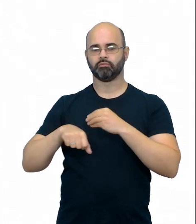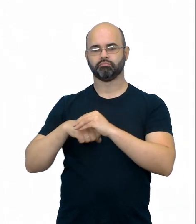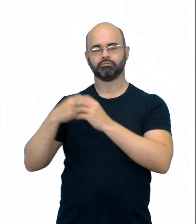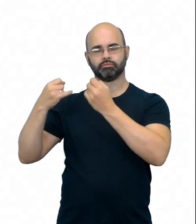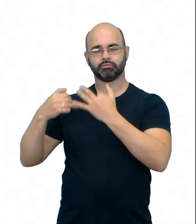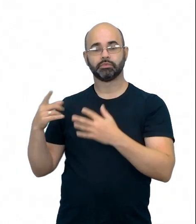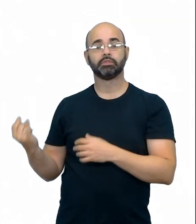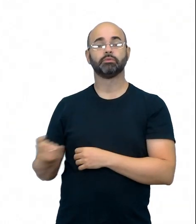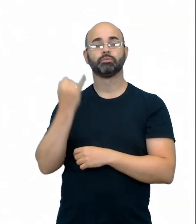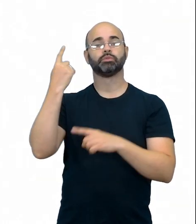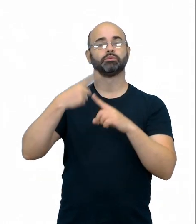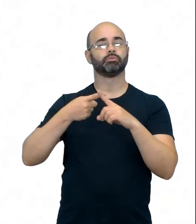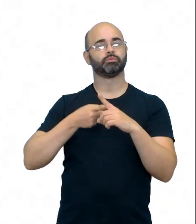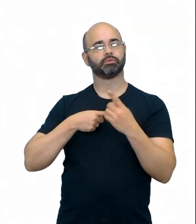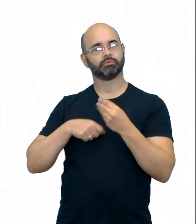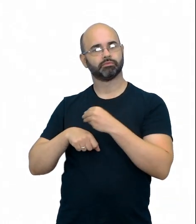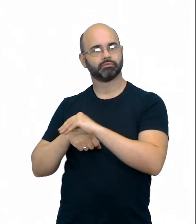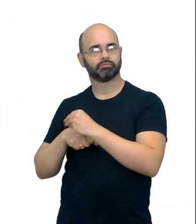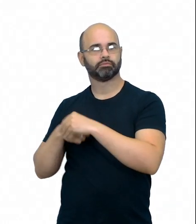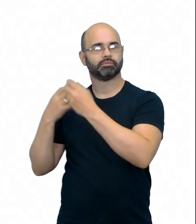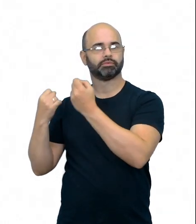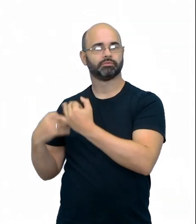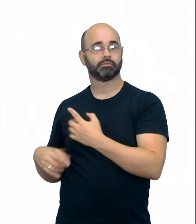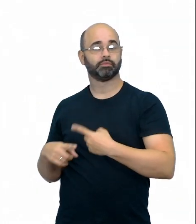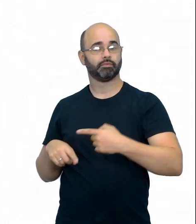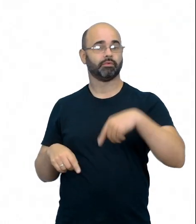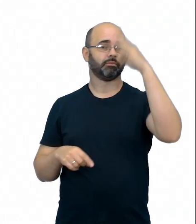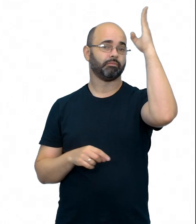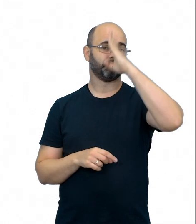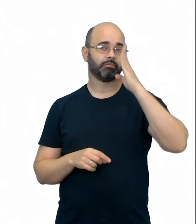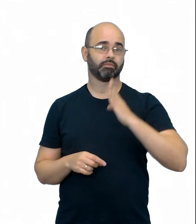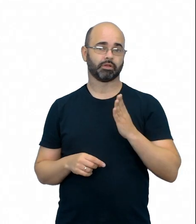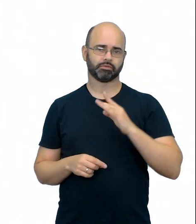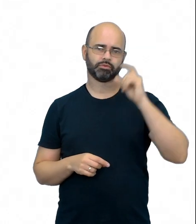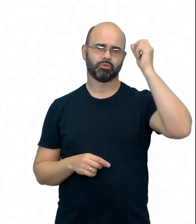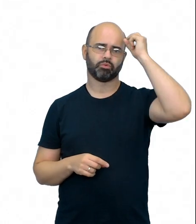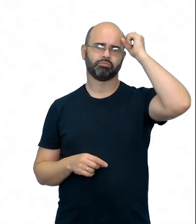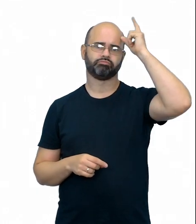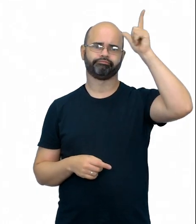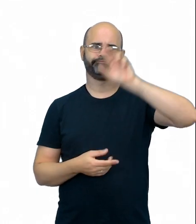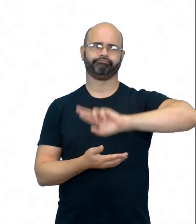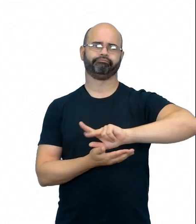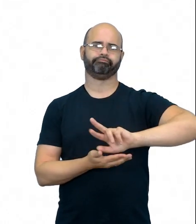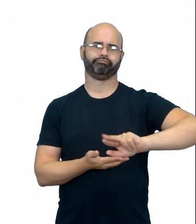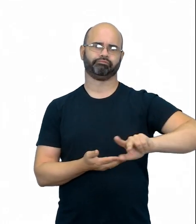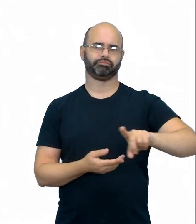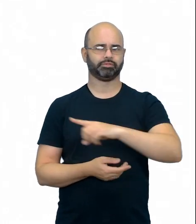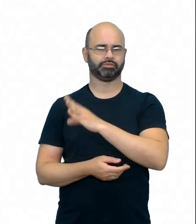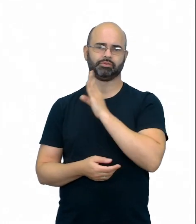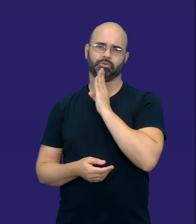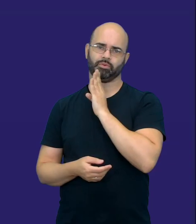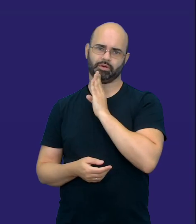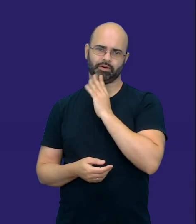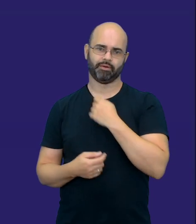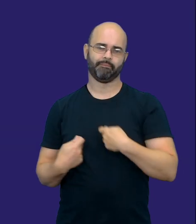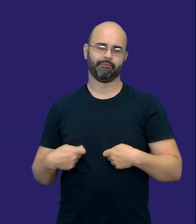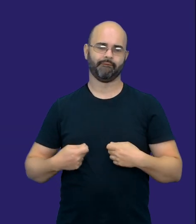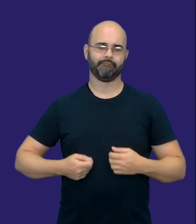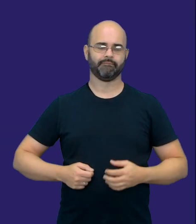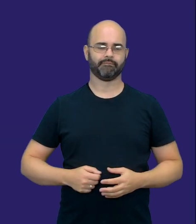mais para o nosso país aí, que temos tanta riqueza, né, gente? Vamos para o terceiro momento, então?